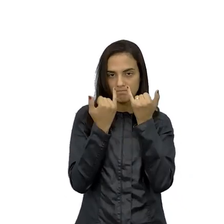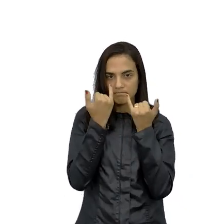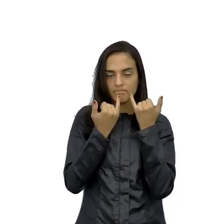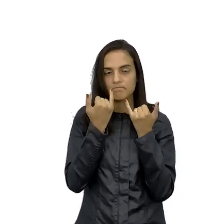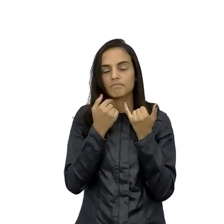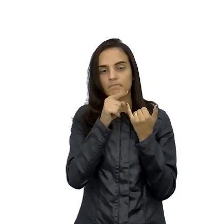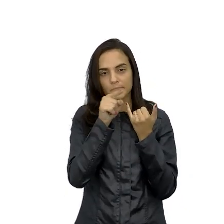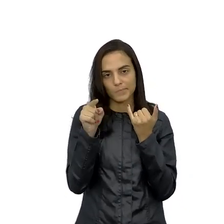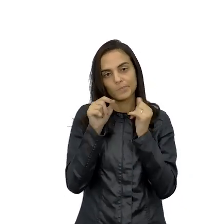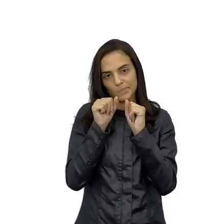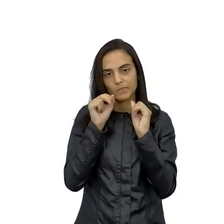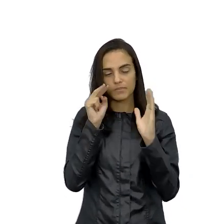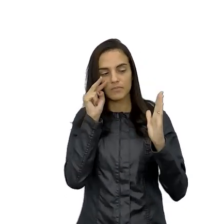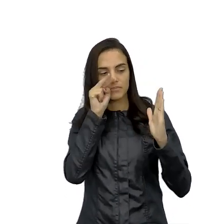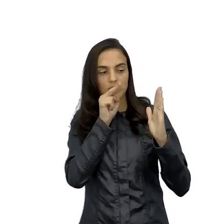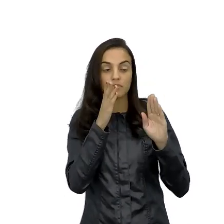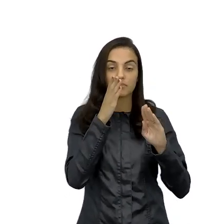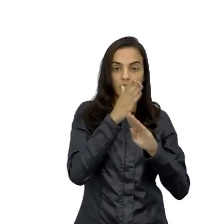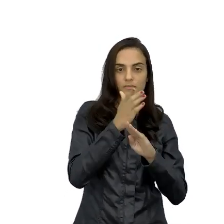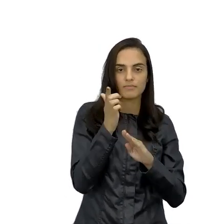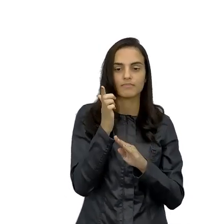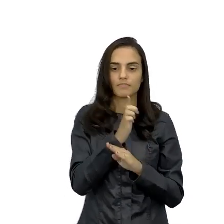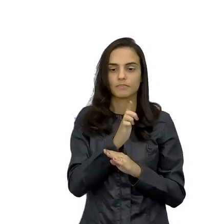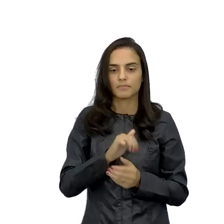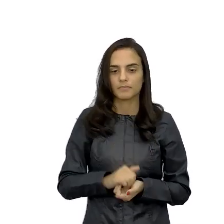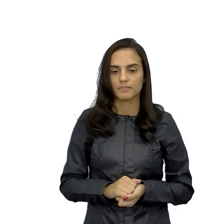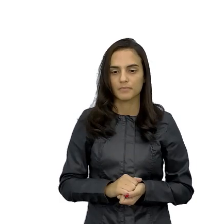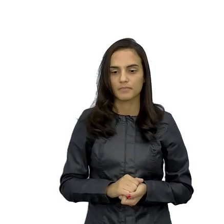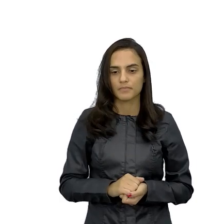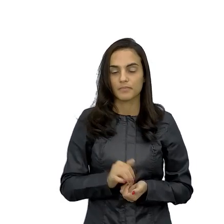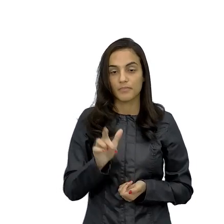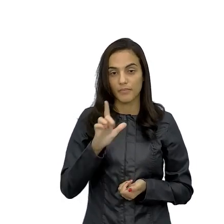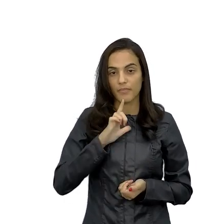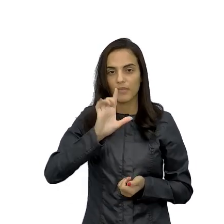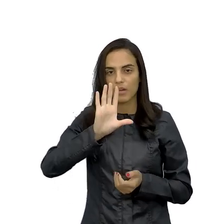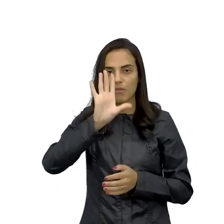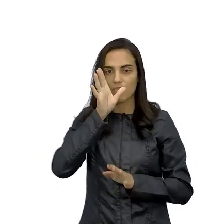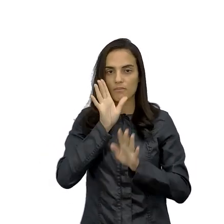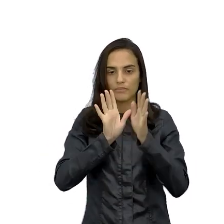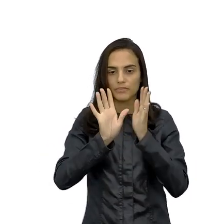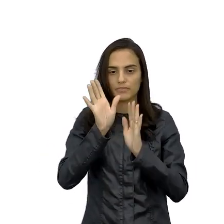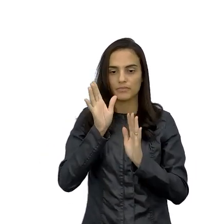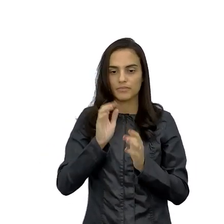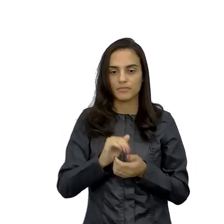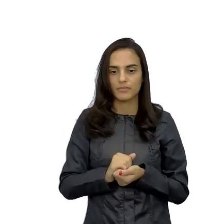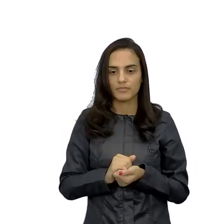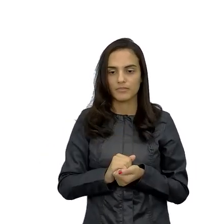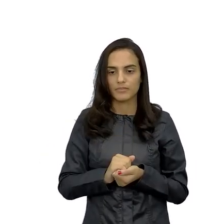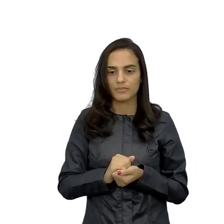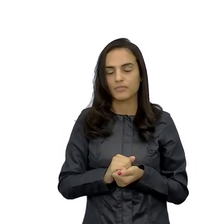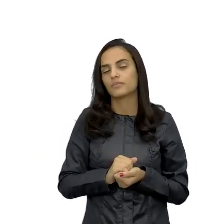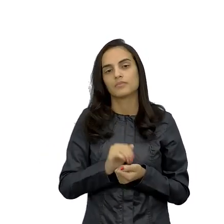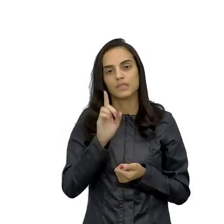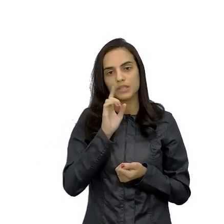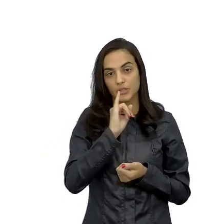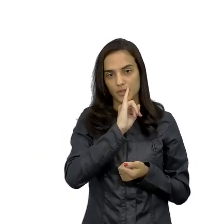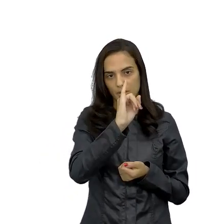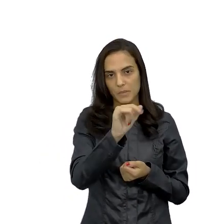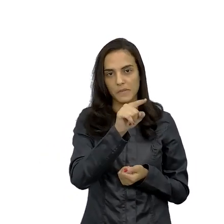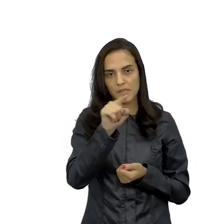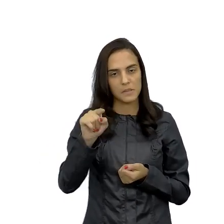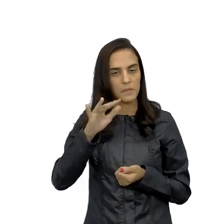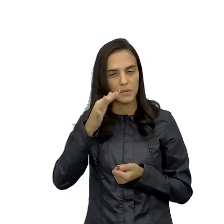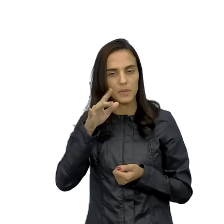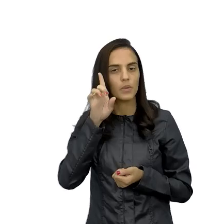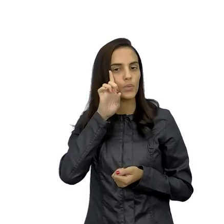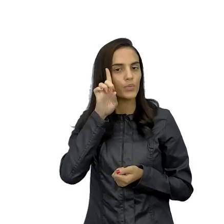informações para que vocês possam ter acesso a elas. Elas vão estar acontecendo, eu vou dizer para vocês aqui mais ou menos